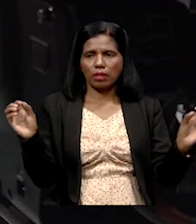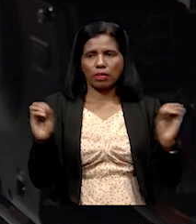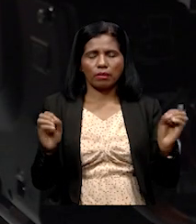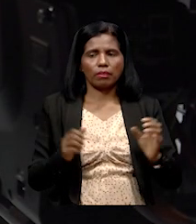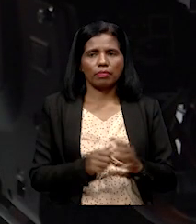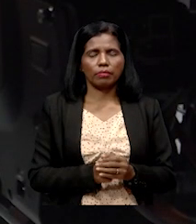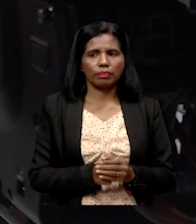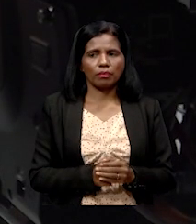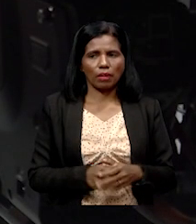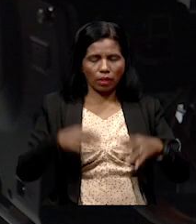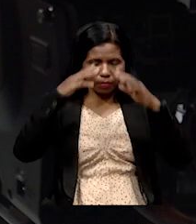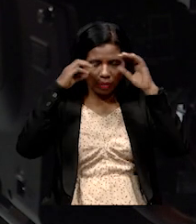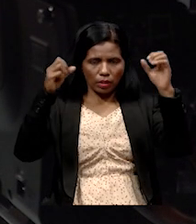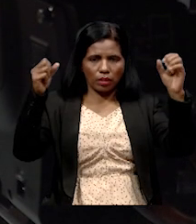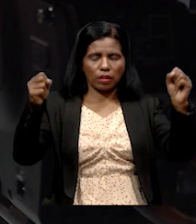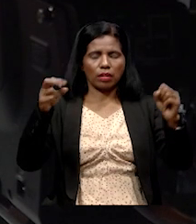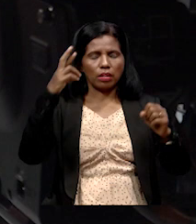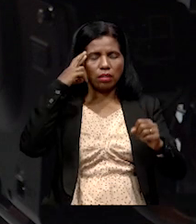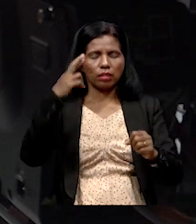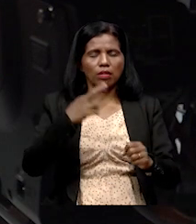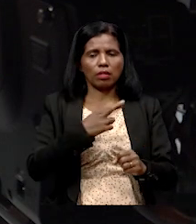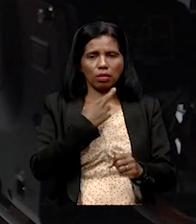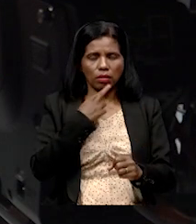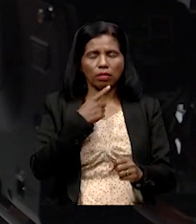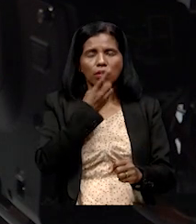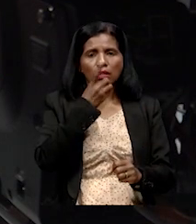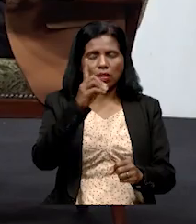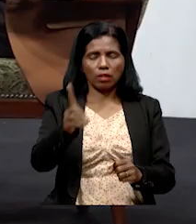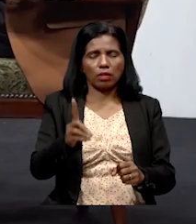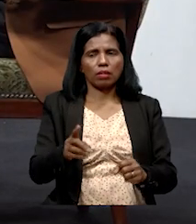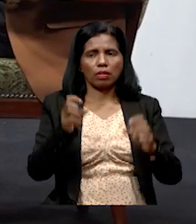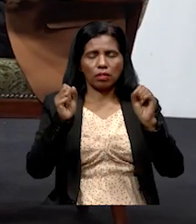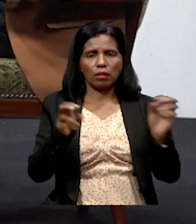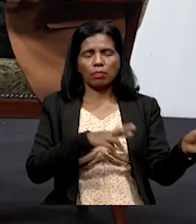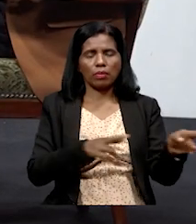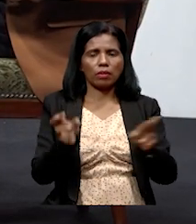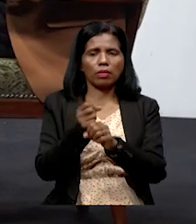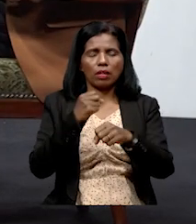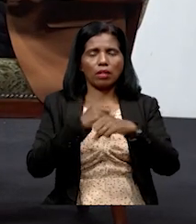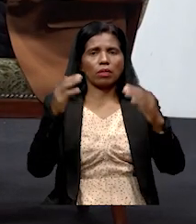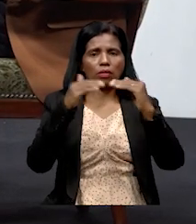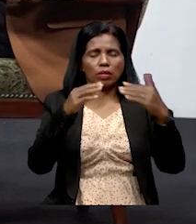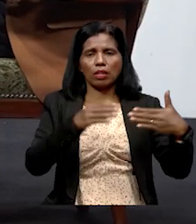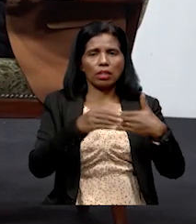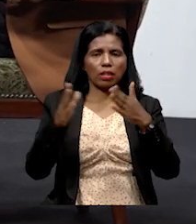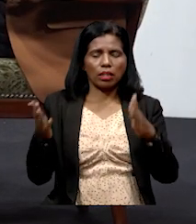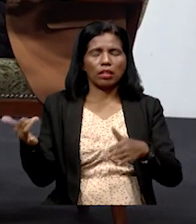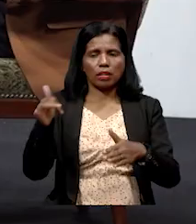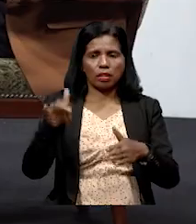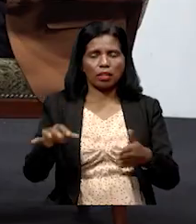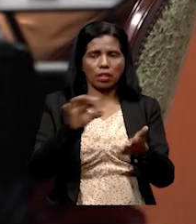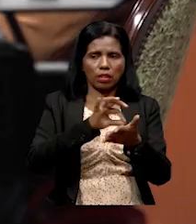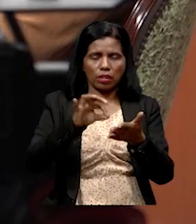Foi na laje, né, presidente eleito José Manuel Ramos Horta declara, ne parte pronto halo diálogo ho líder Sira, nebe